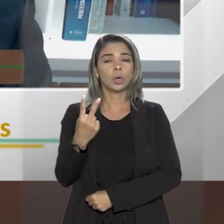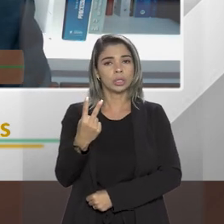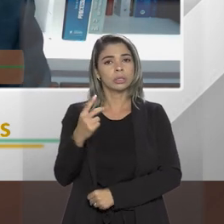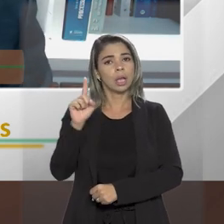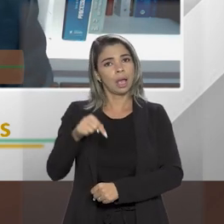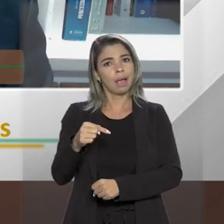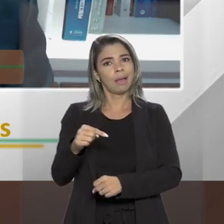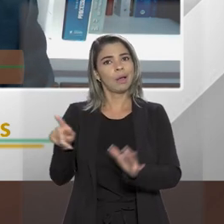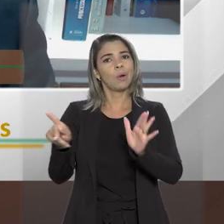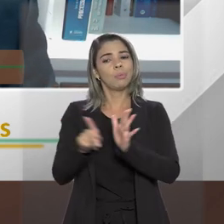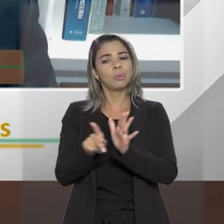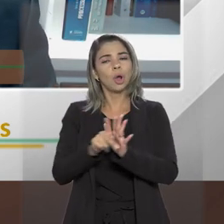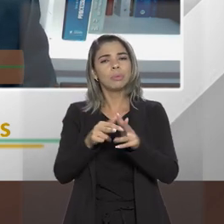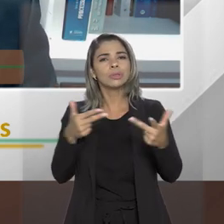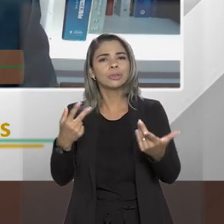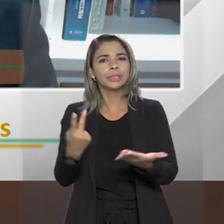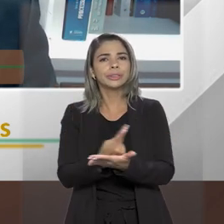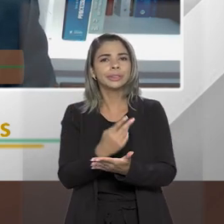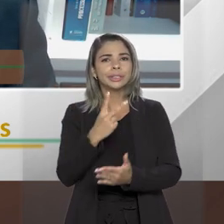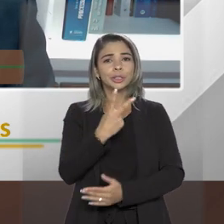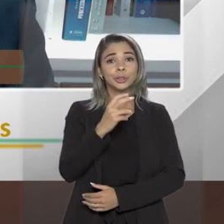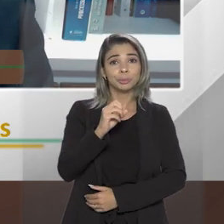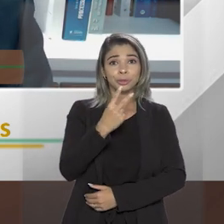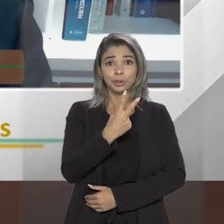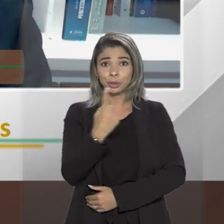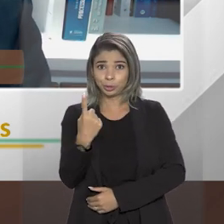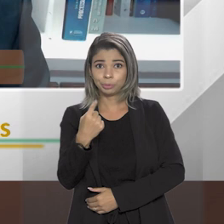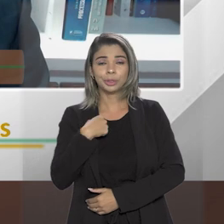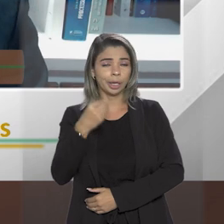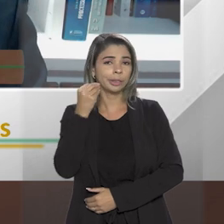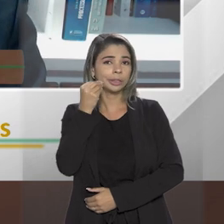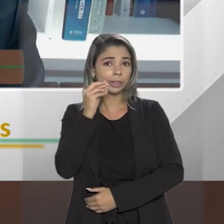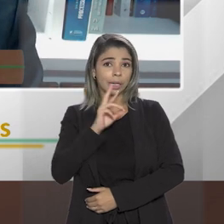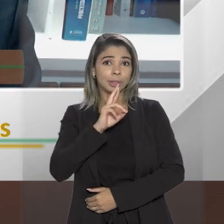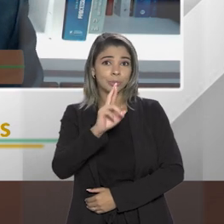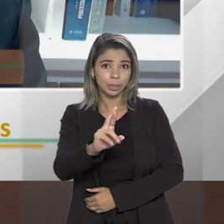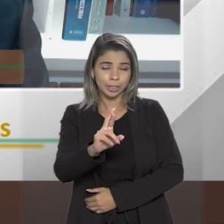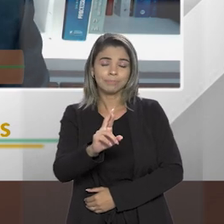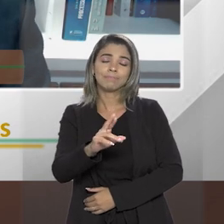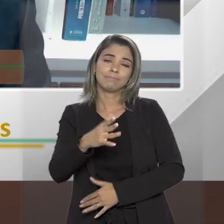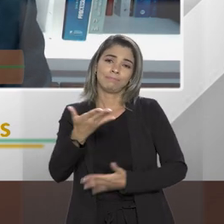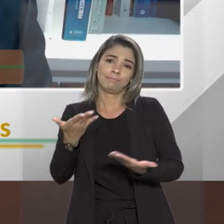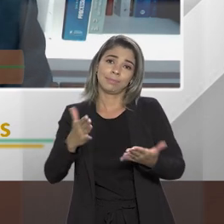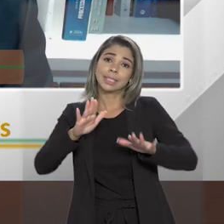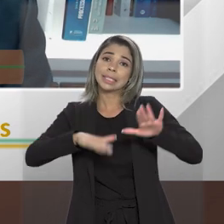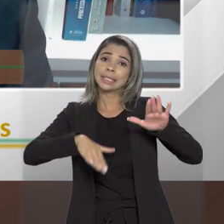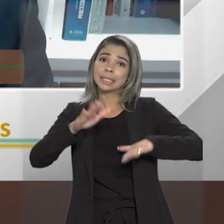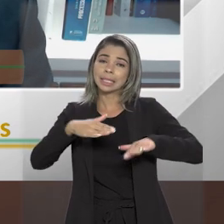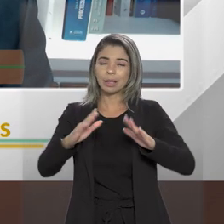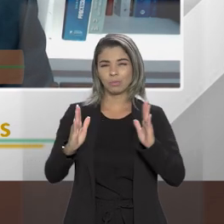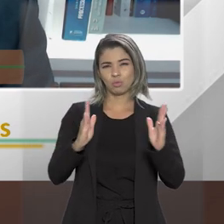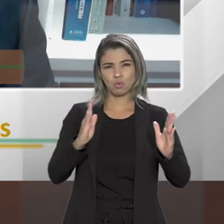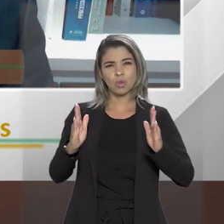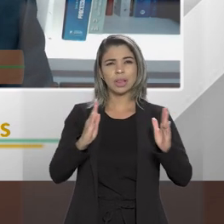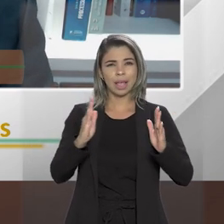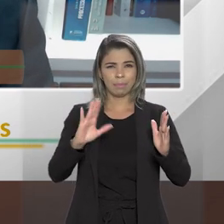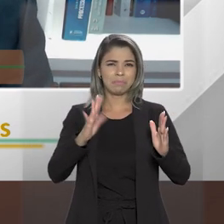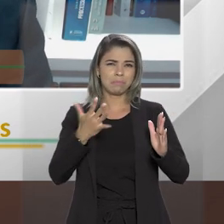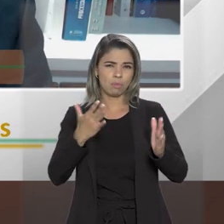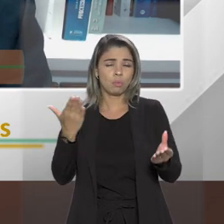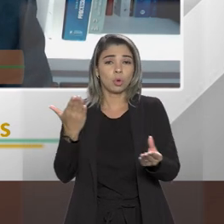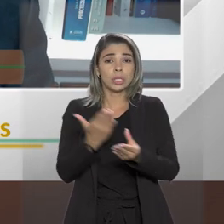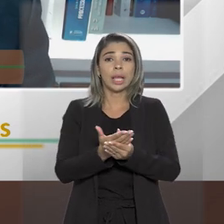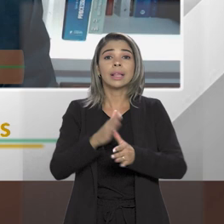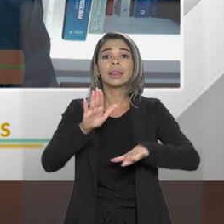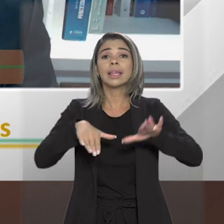partir dele, então, que eu vou tentar responder a sua pergunta. Ela é muito variável, a duração média de um processo é muito